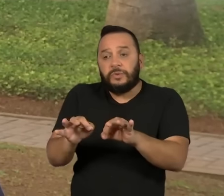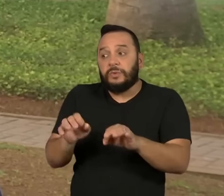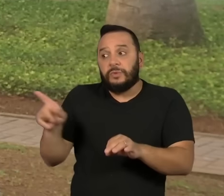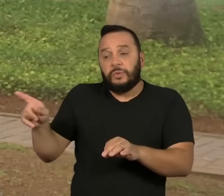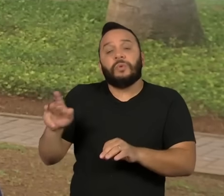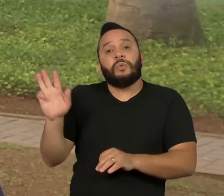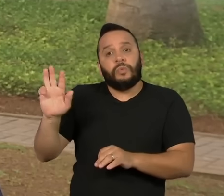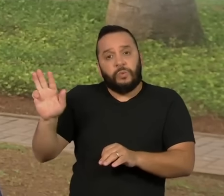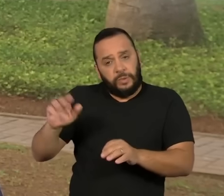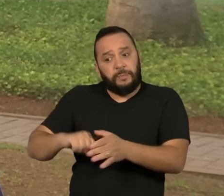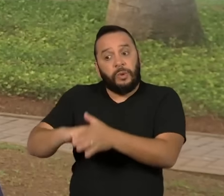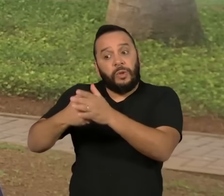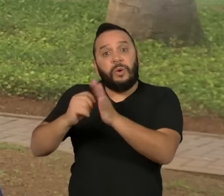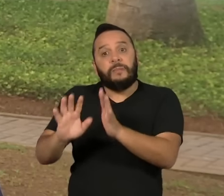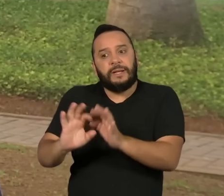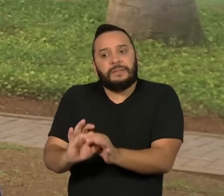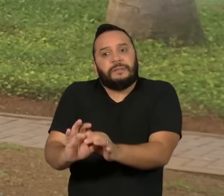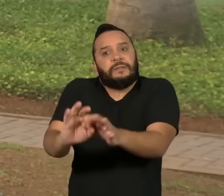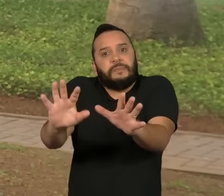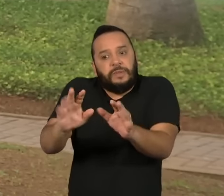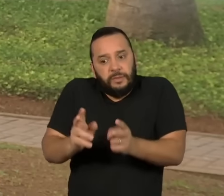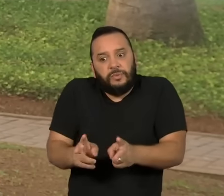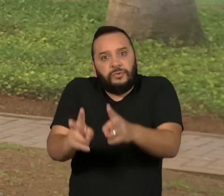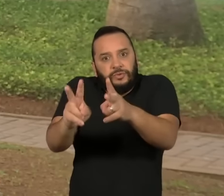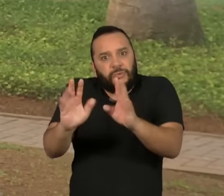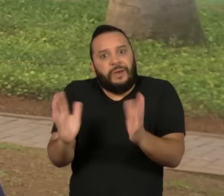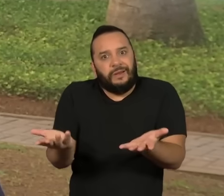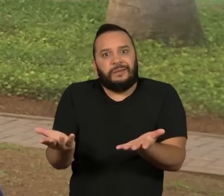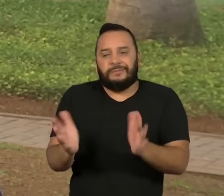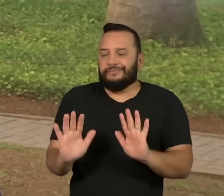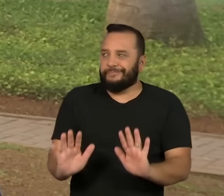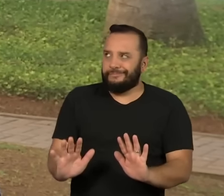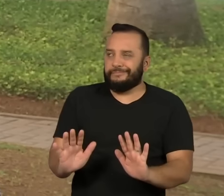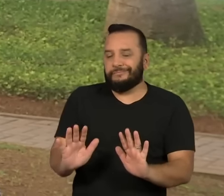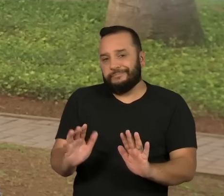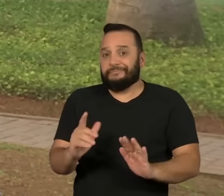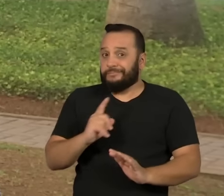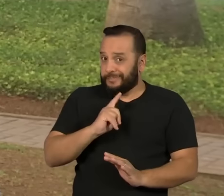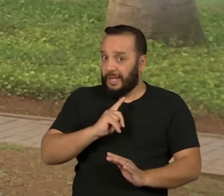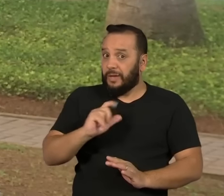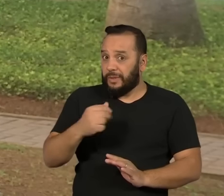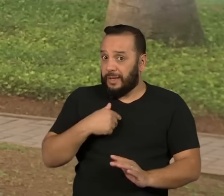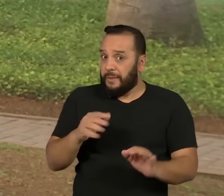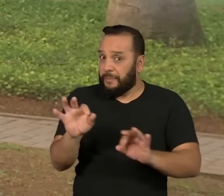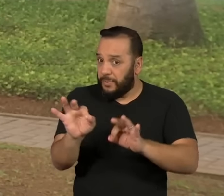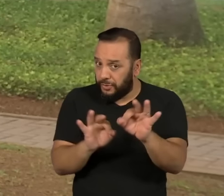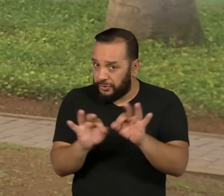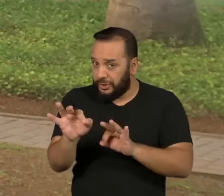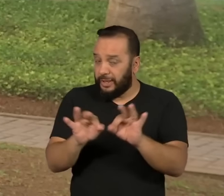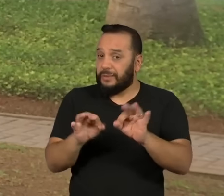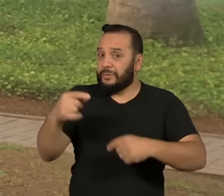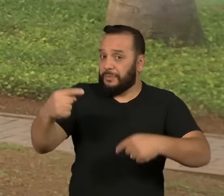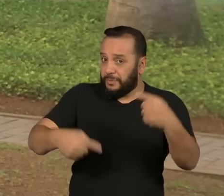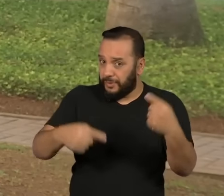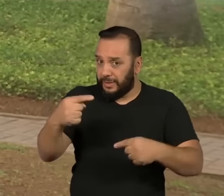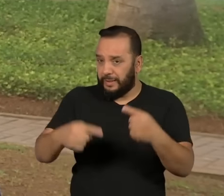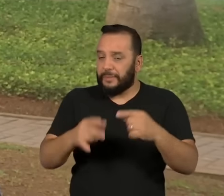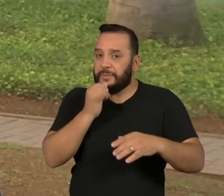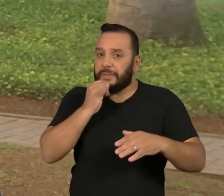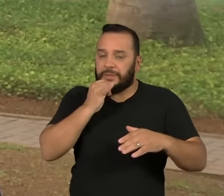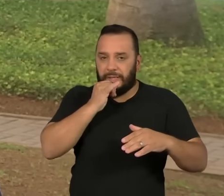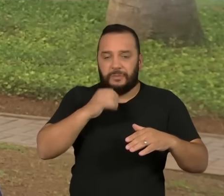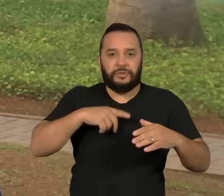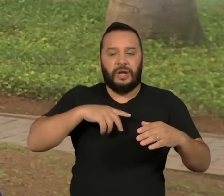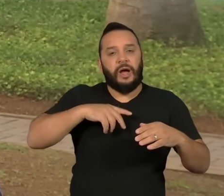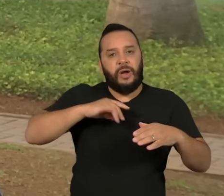com a licença ambiental especial é que ela sirva para agilizar projetos polêmicos, como a exploração de